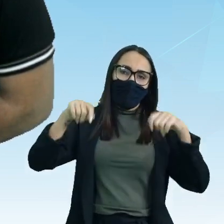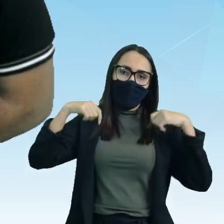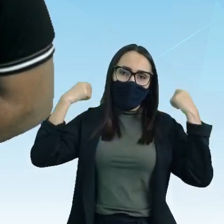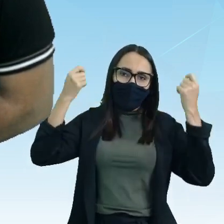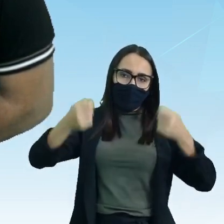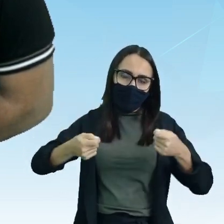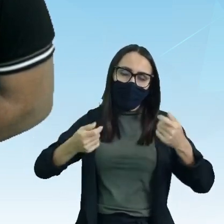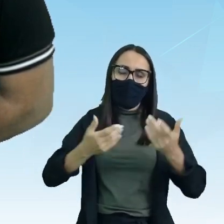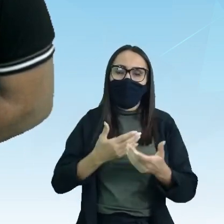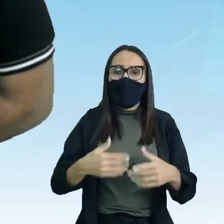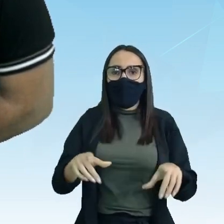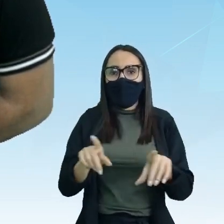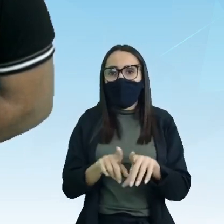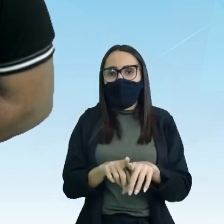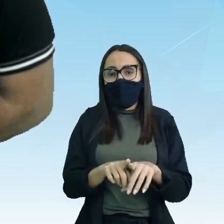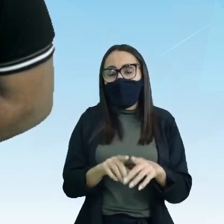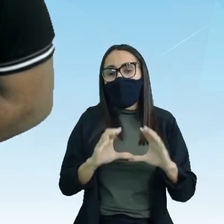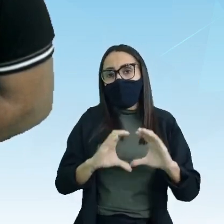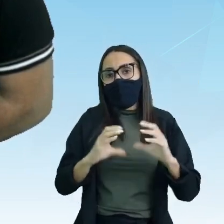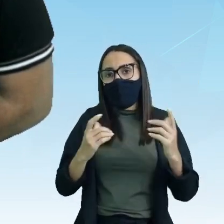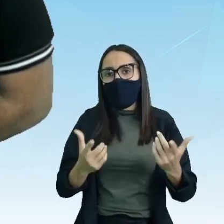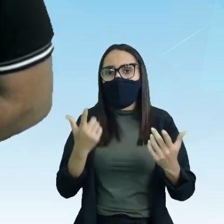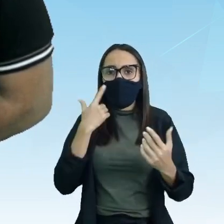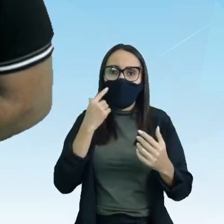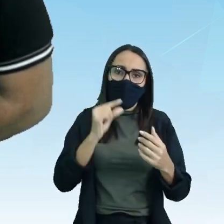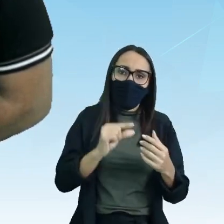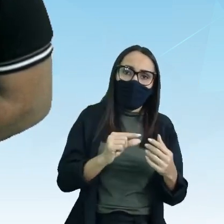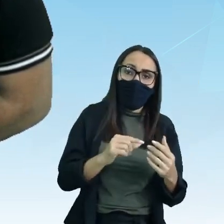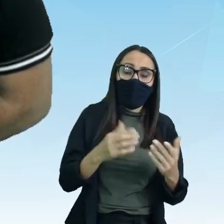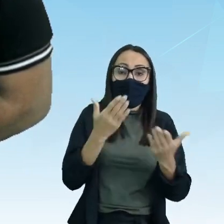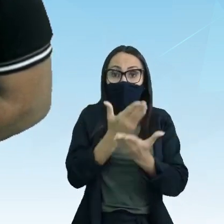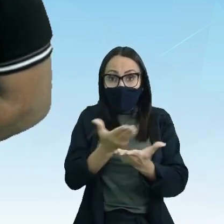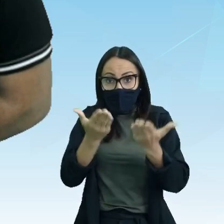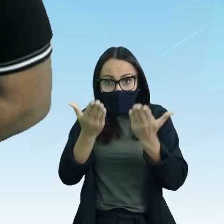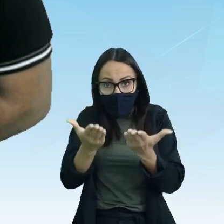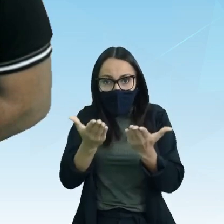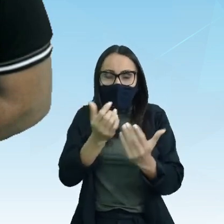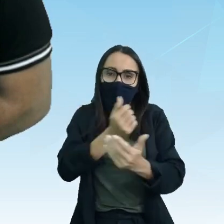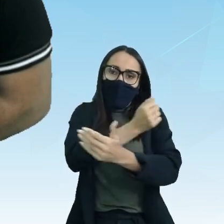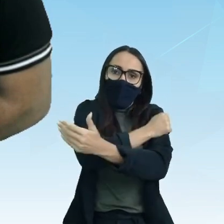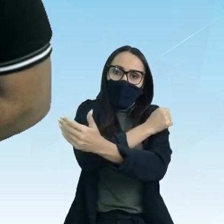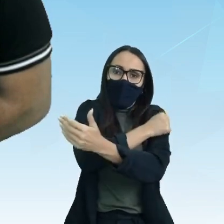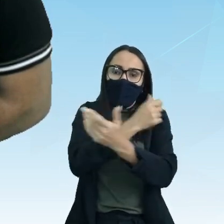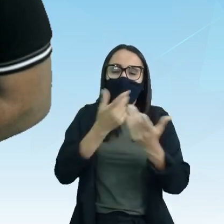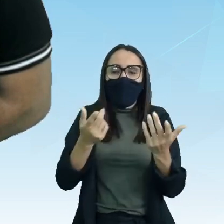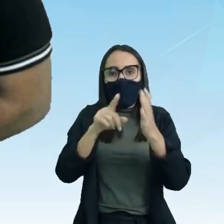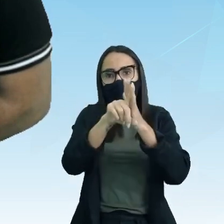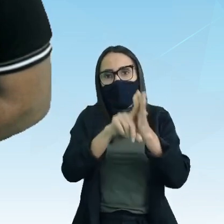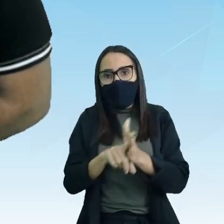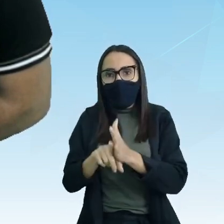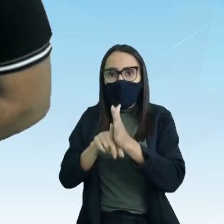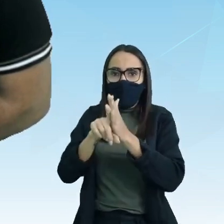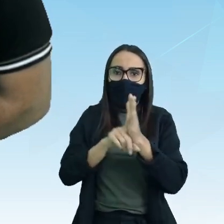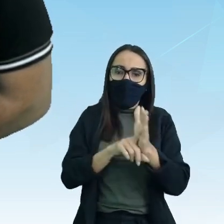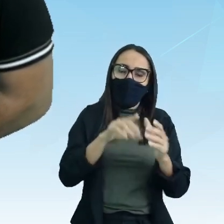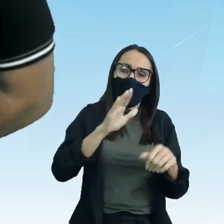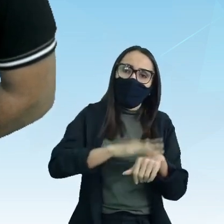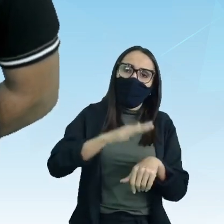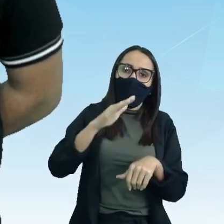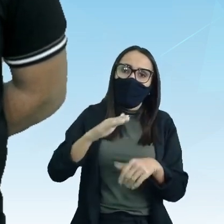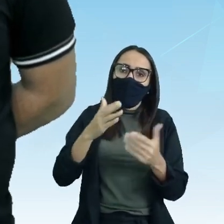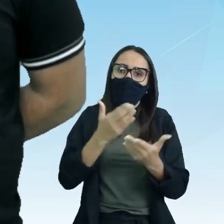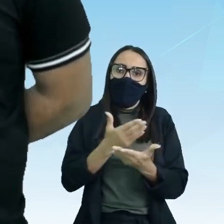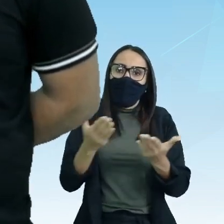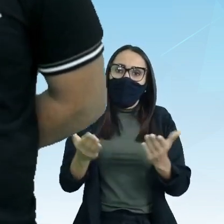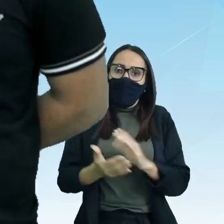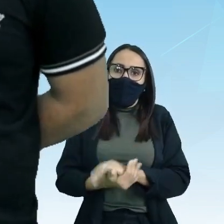José. Claro que foi um pouco, mas esse pouco é para você, estudante, pesquisar cada vez mais sobre, não só sobre